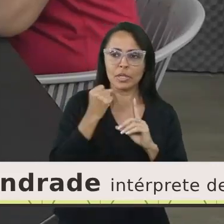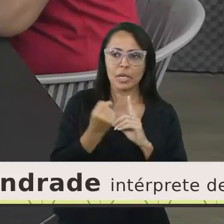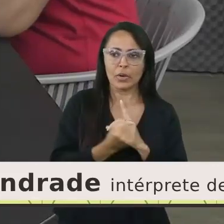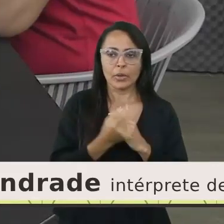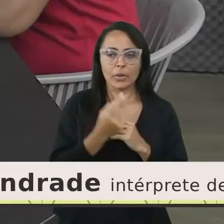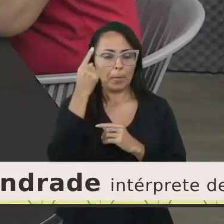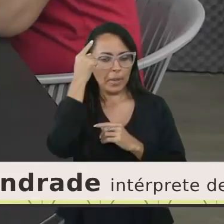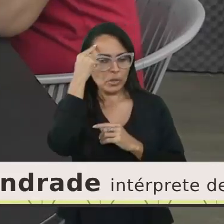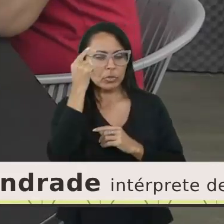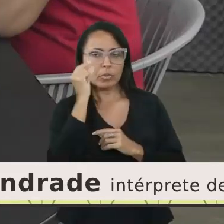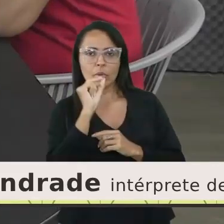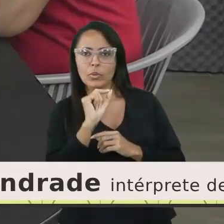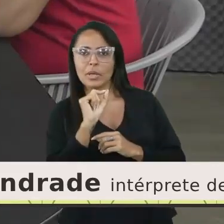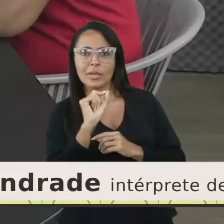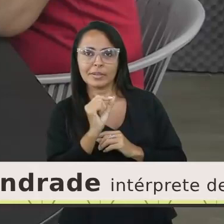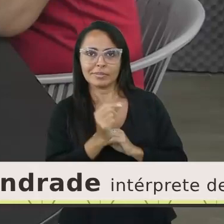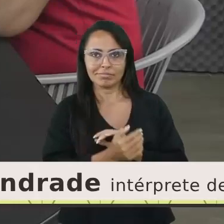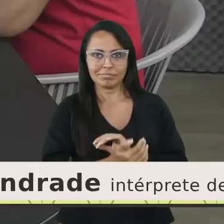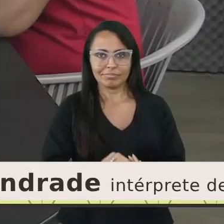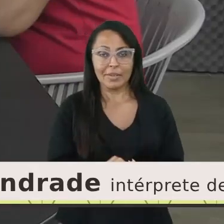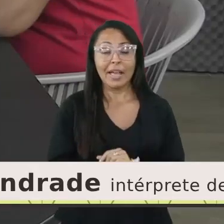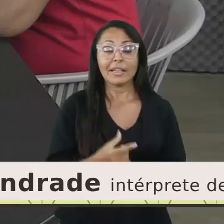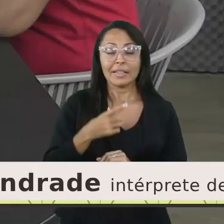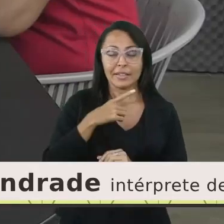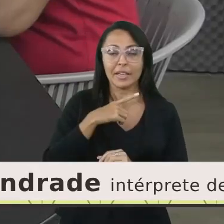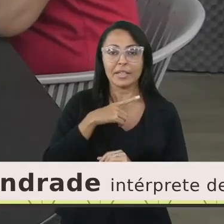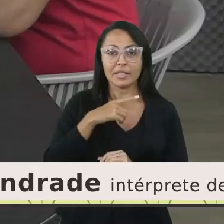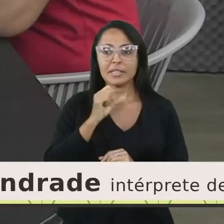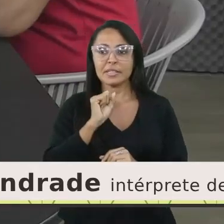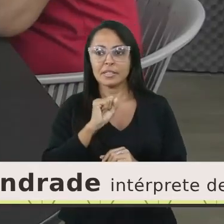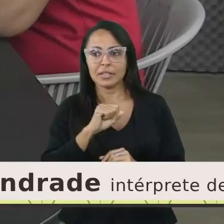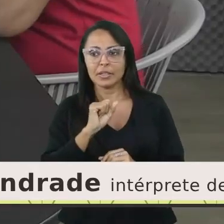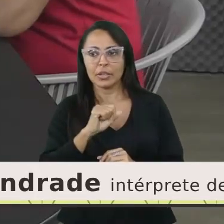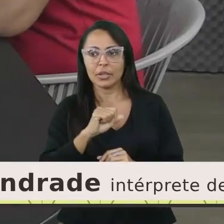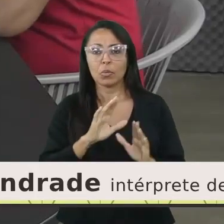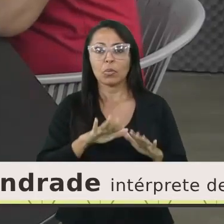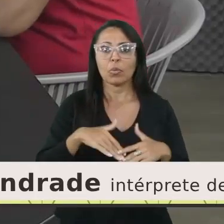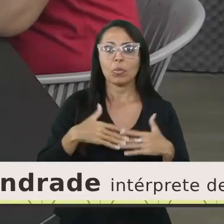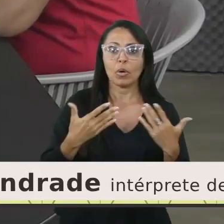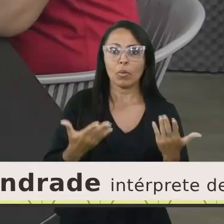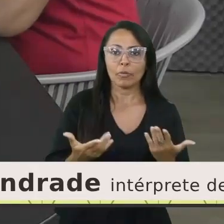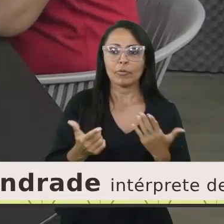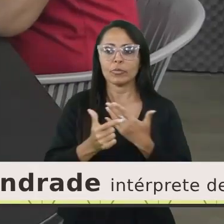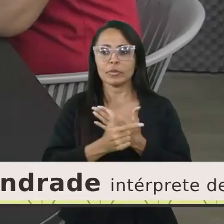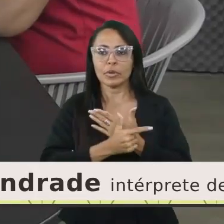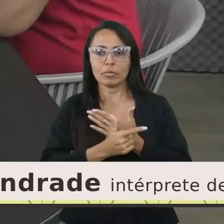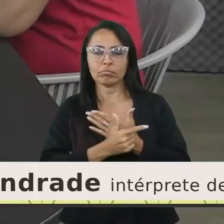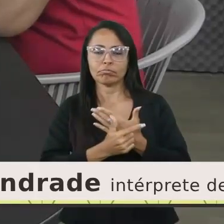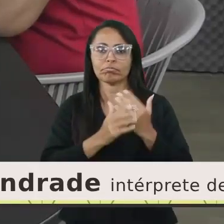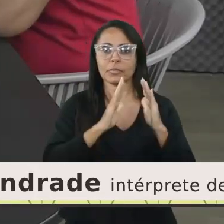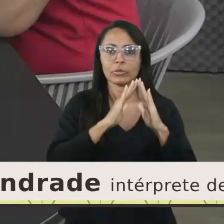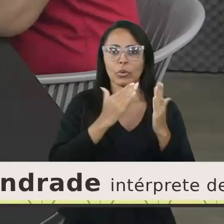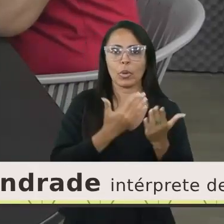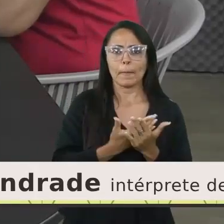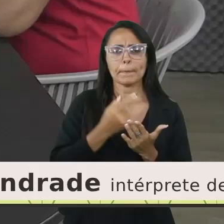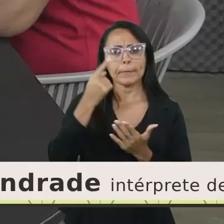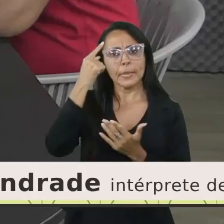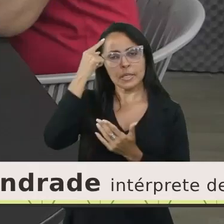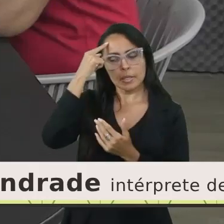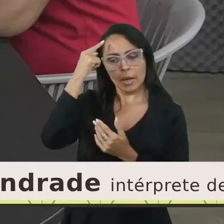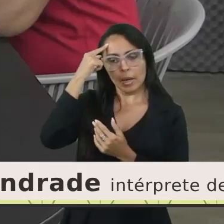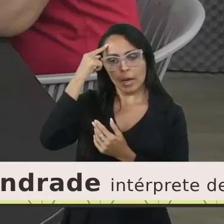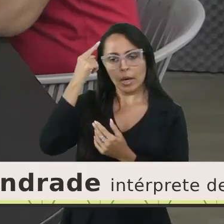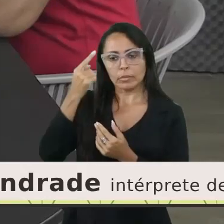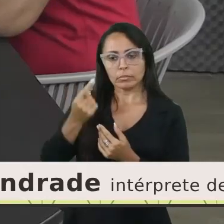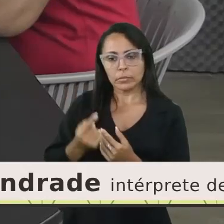penso o seguinte, Hugo, ela tem, deve ter, se ela não tem, qual seria essa função, né? Porque pensar a escola